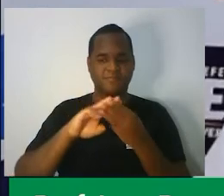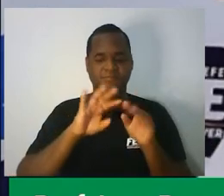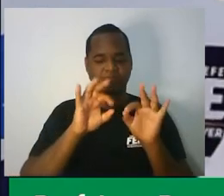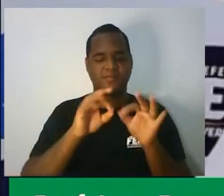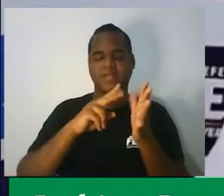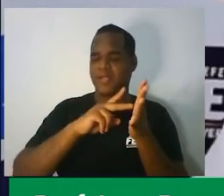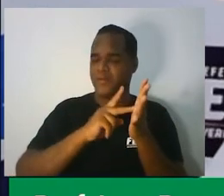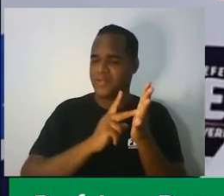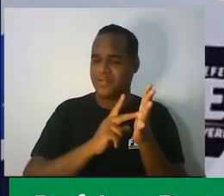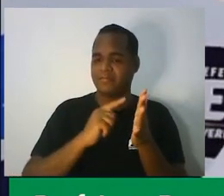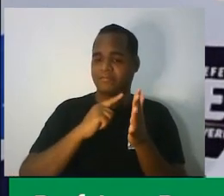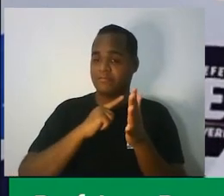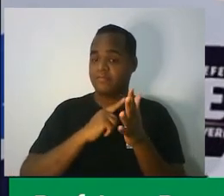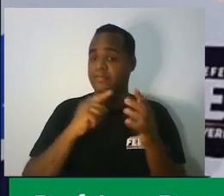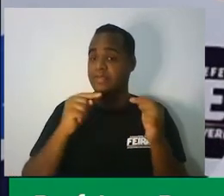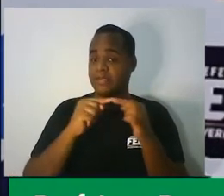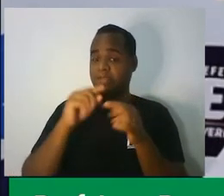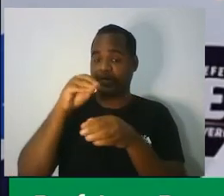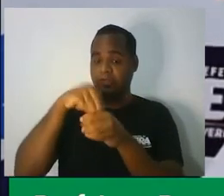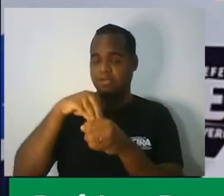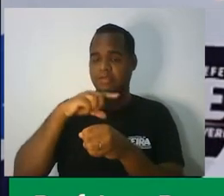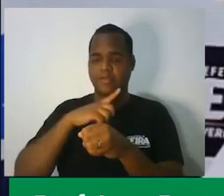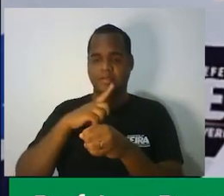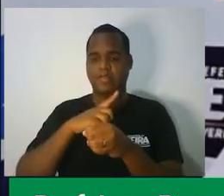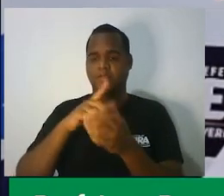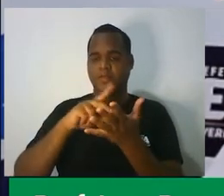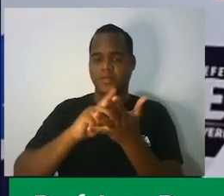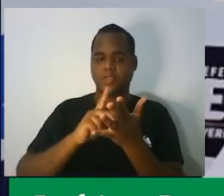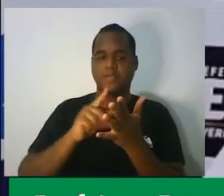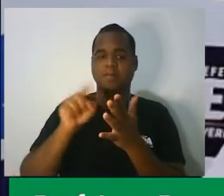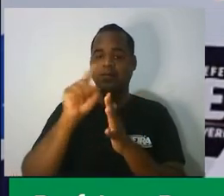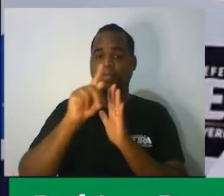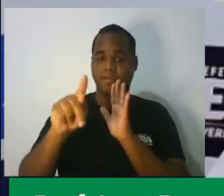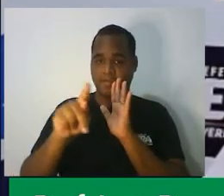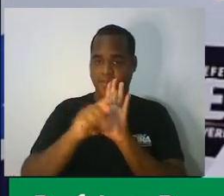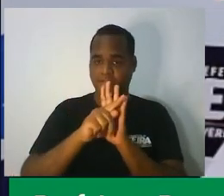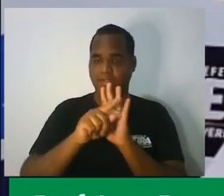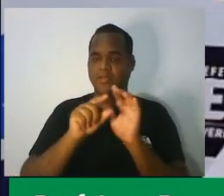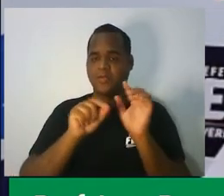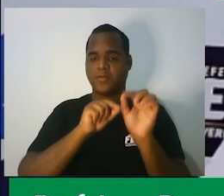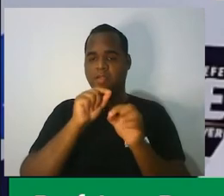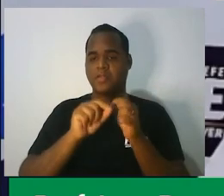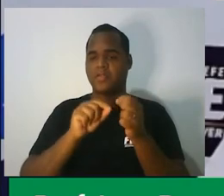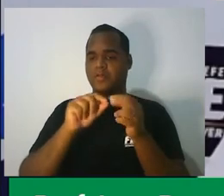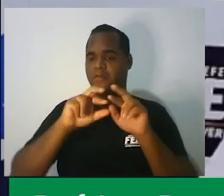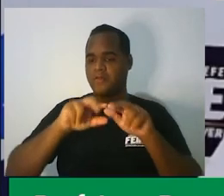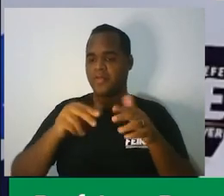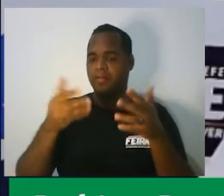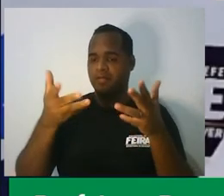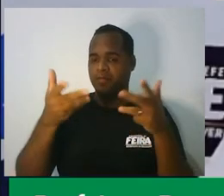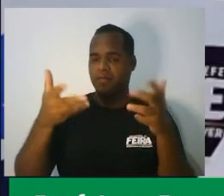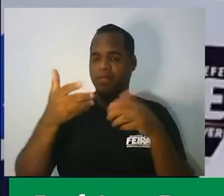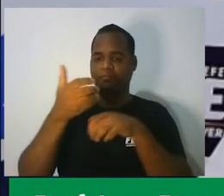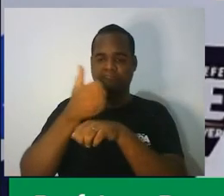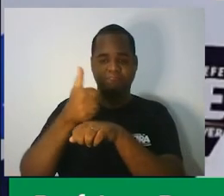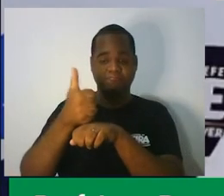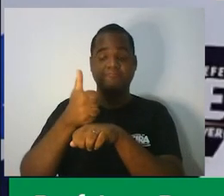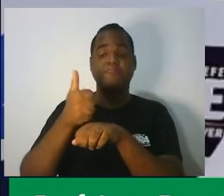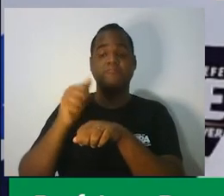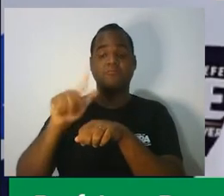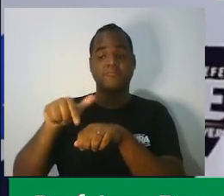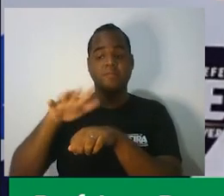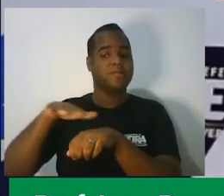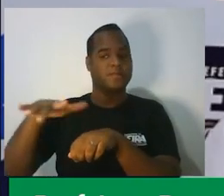né nesse caso a geometria porque a luta e faz parte né de profissões eu falei de profissões